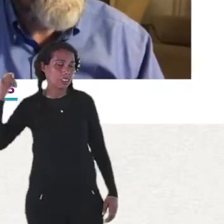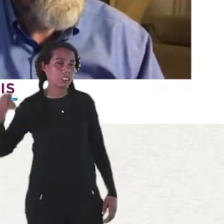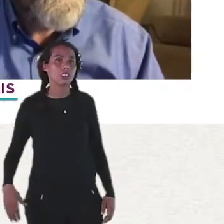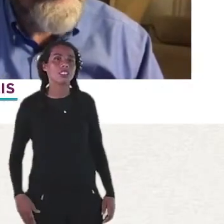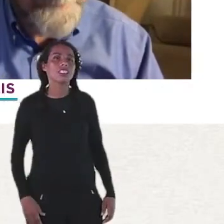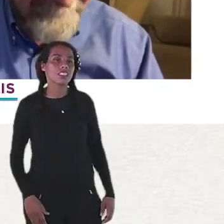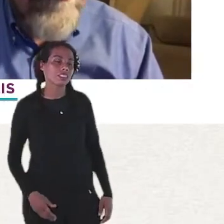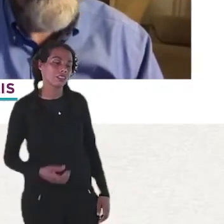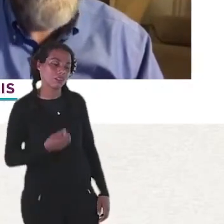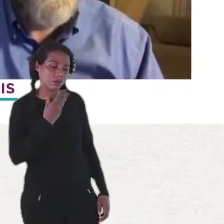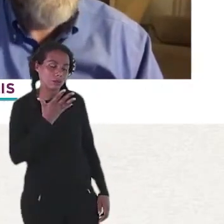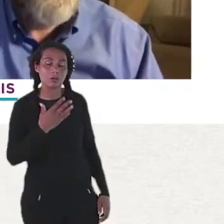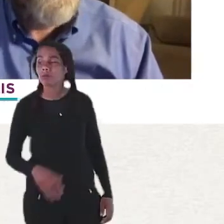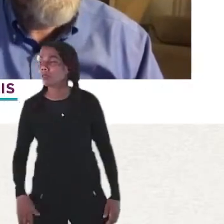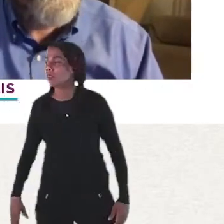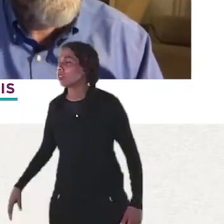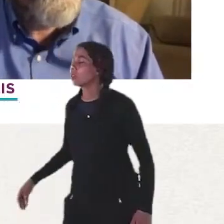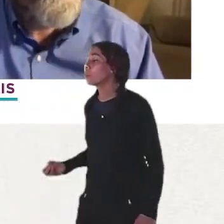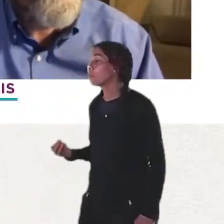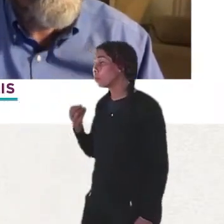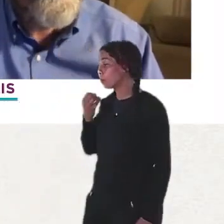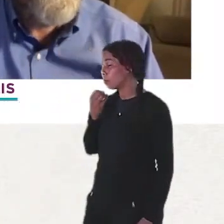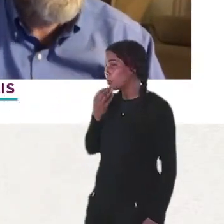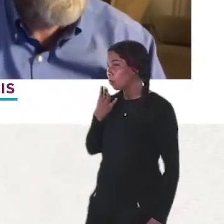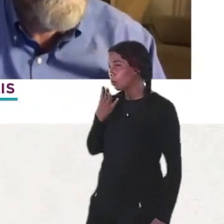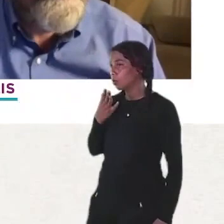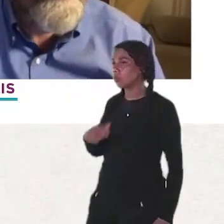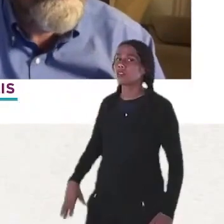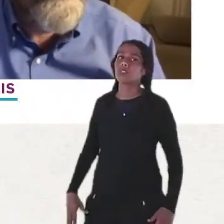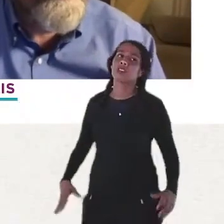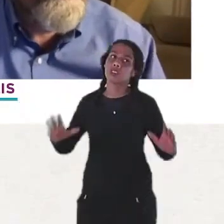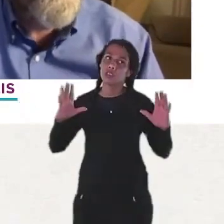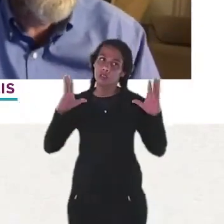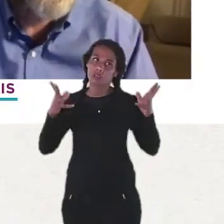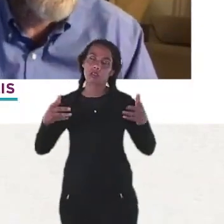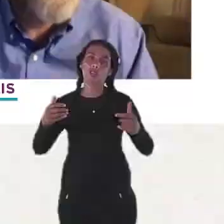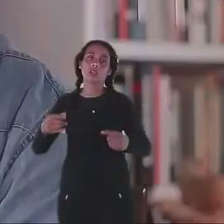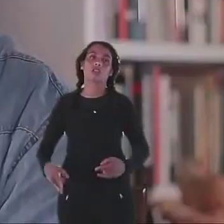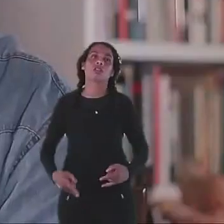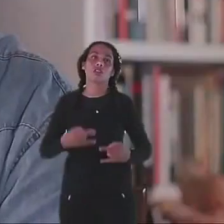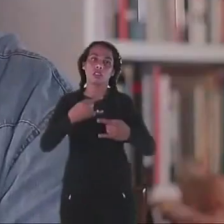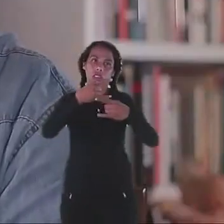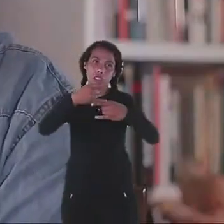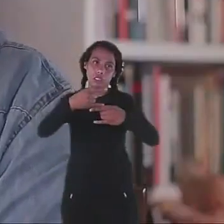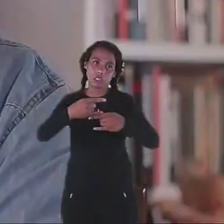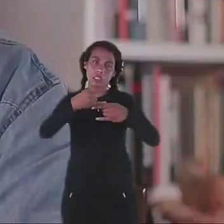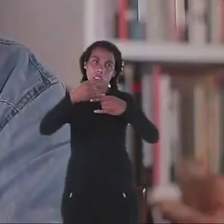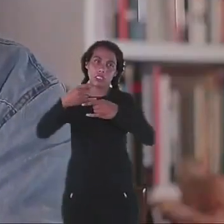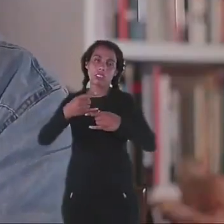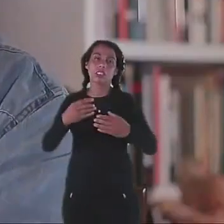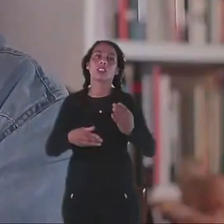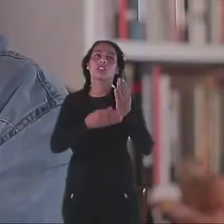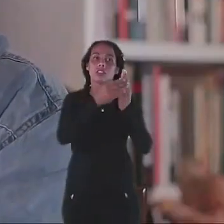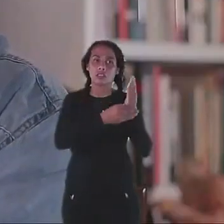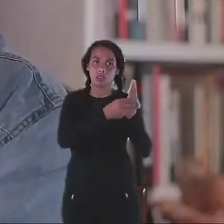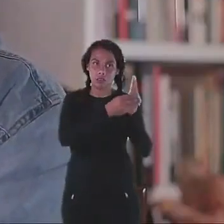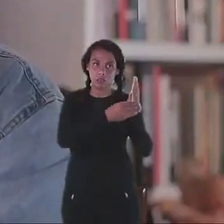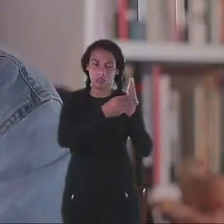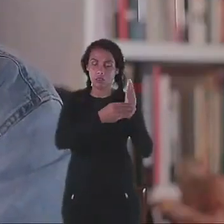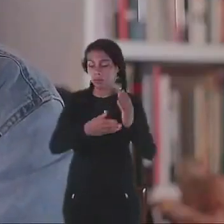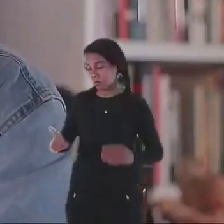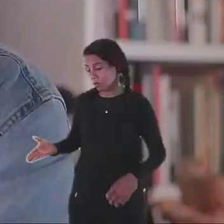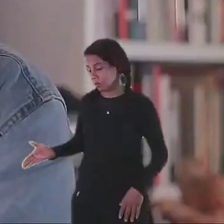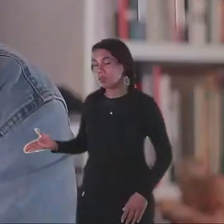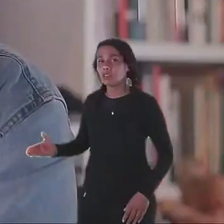Maravilha. Gente, nós fizemos essa live em função do livro do Miguel, O Verdadeiro Criador